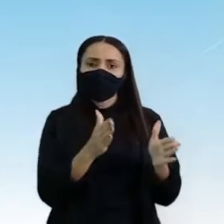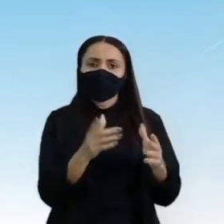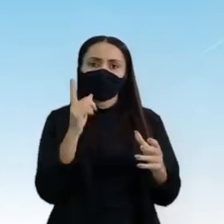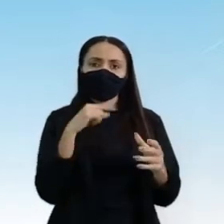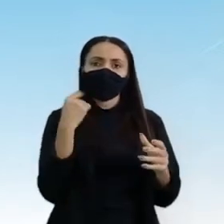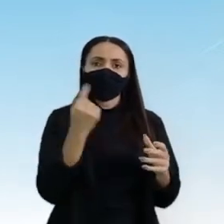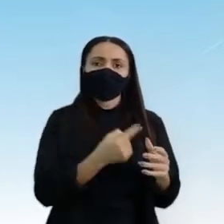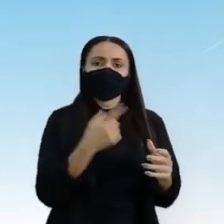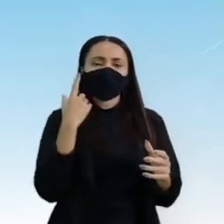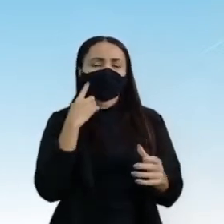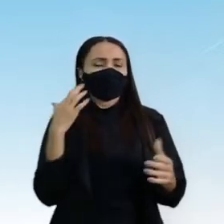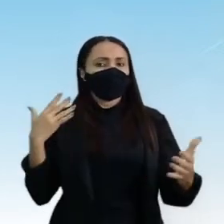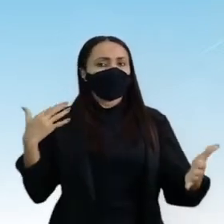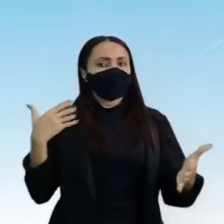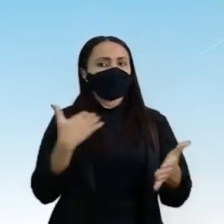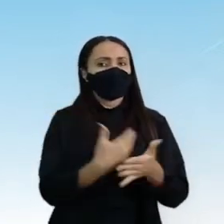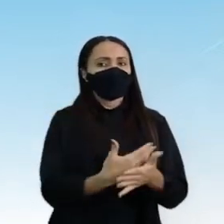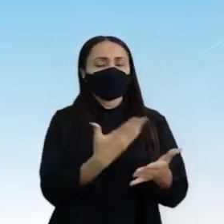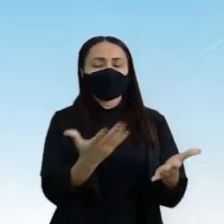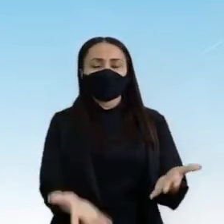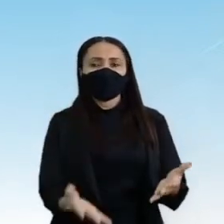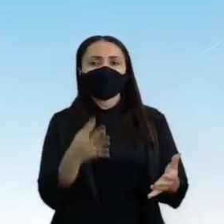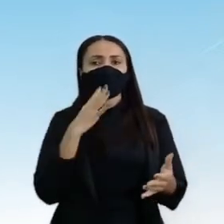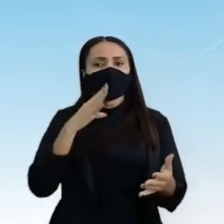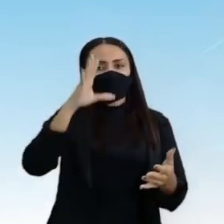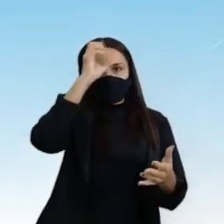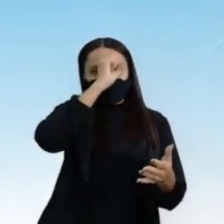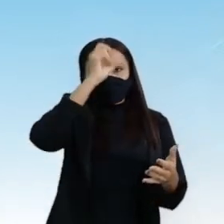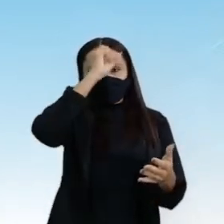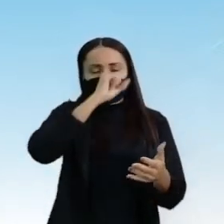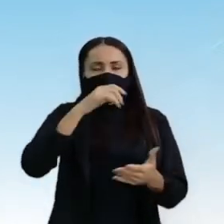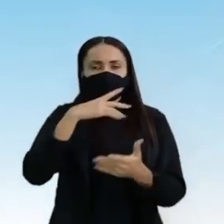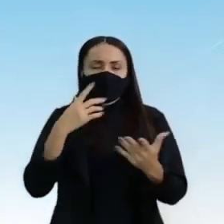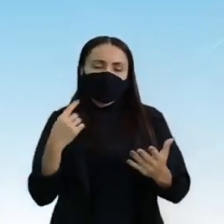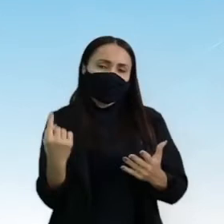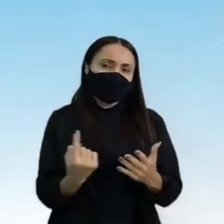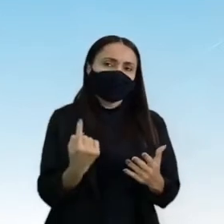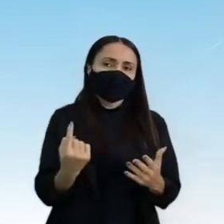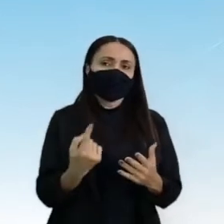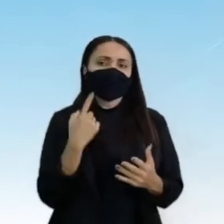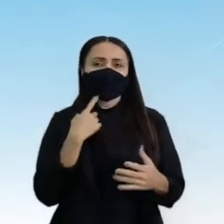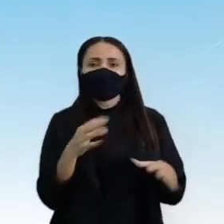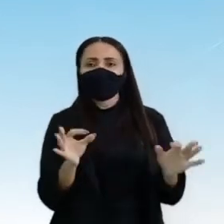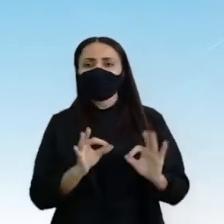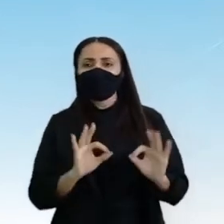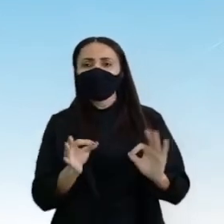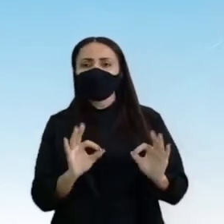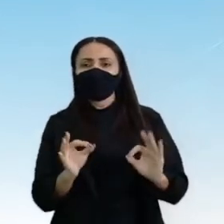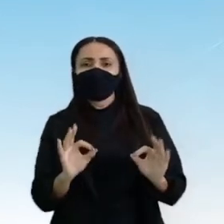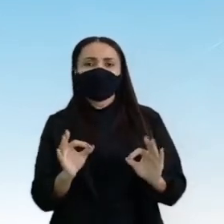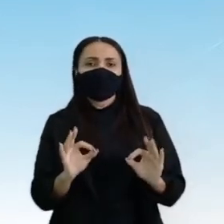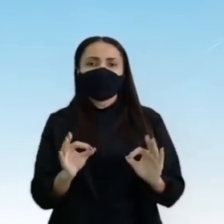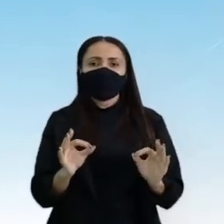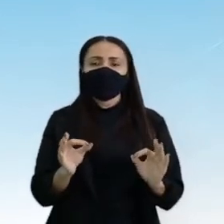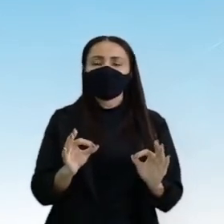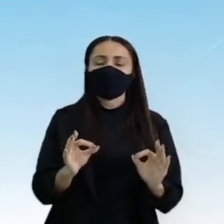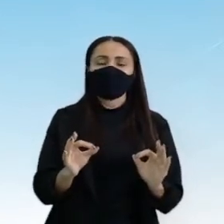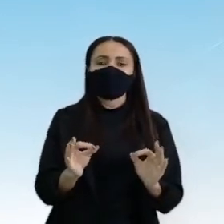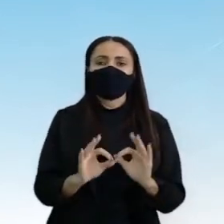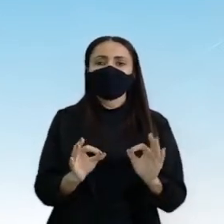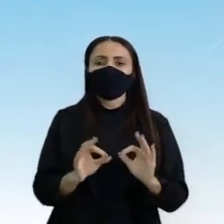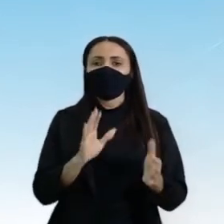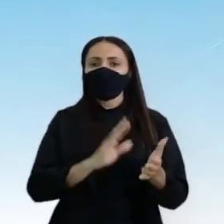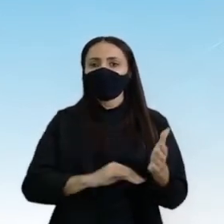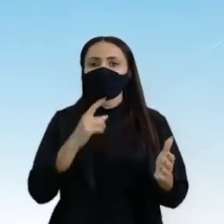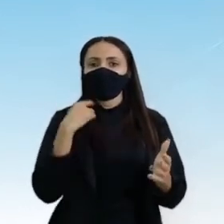vamos nos deparar com o conhecimento. E isso é único. Isso ninguém pode tirar de nós. Então senta